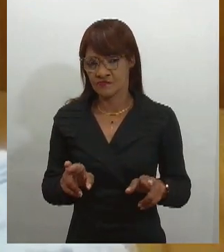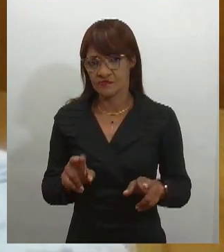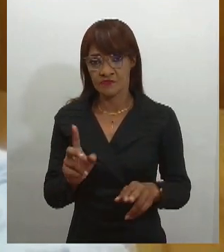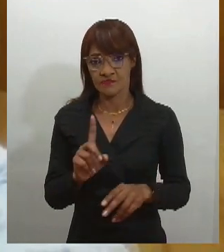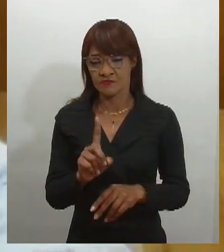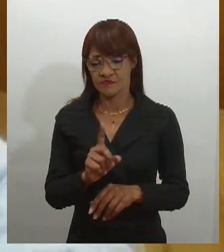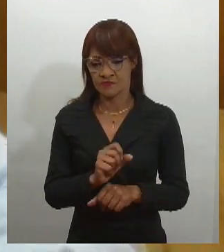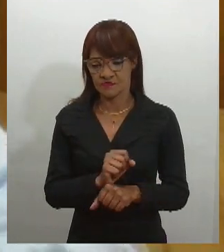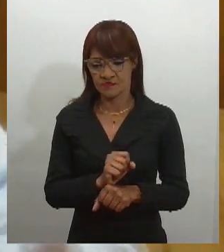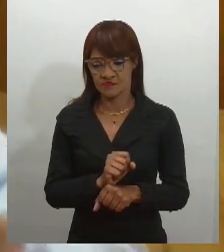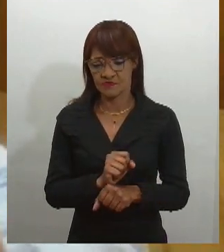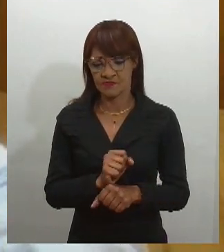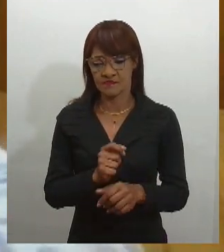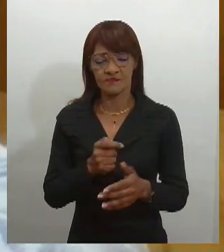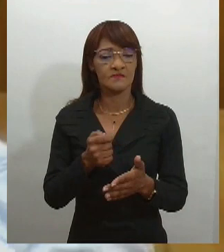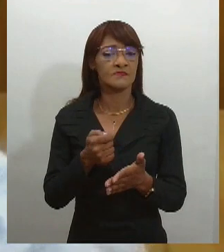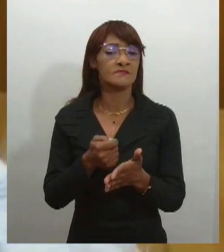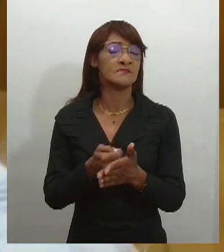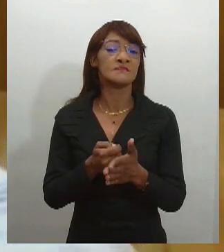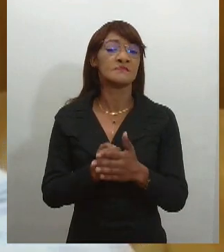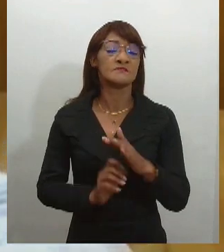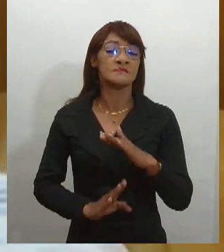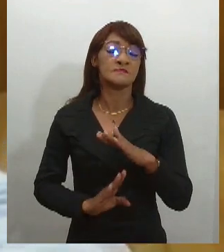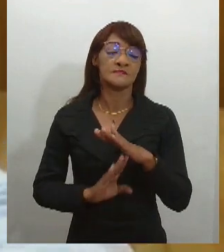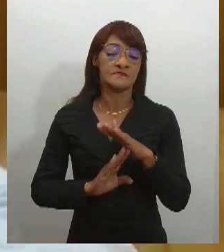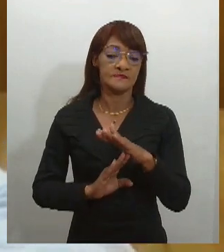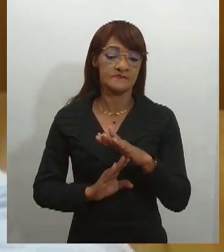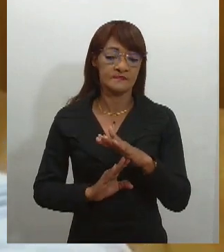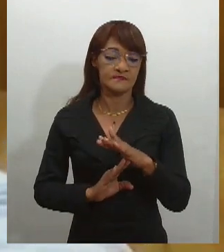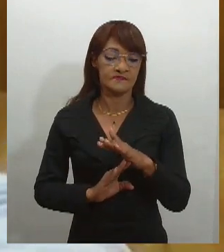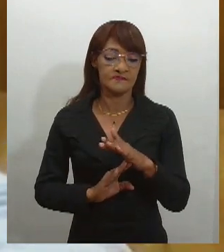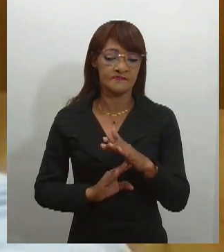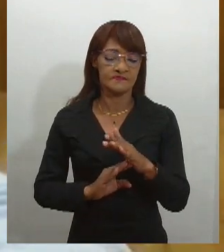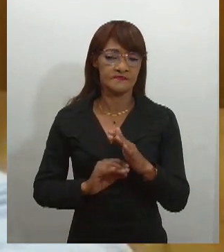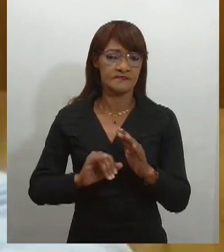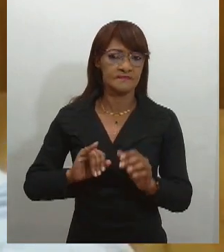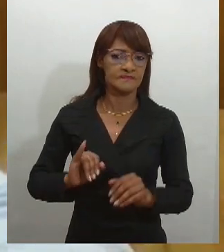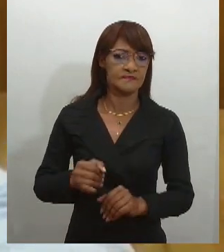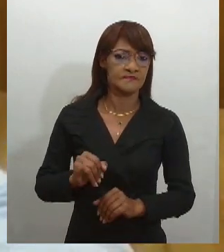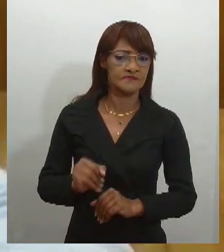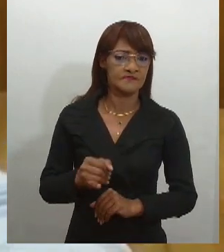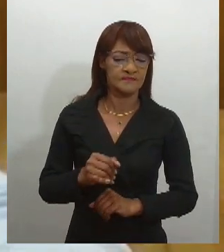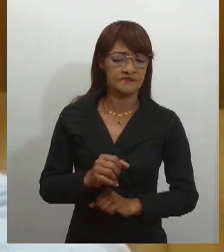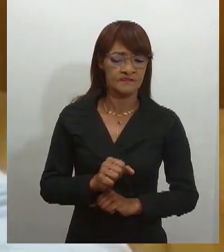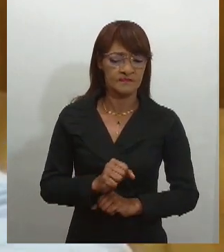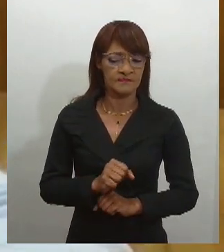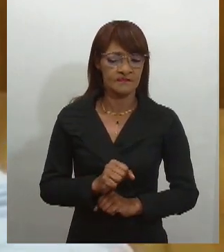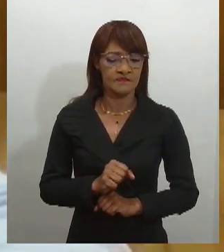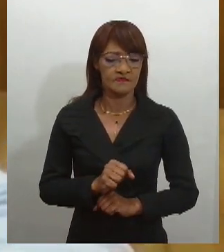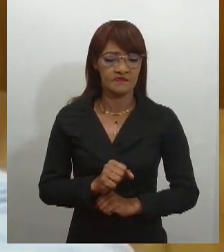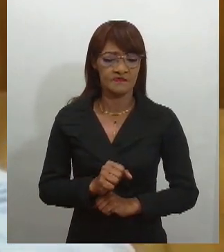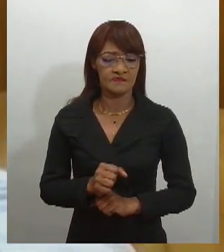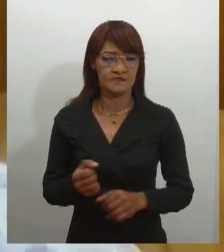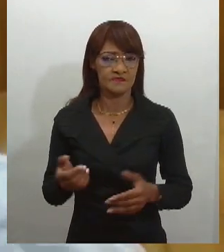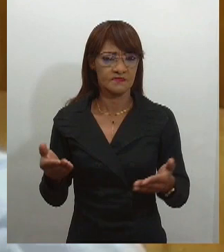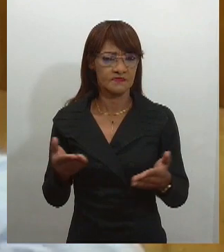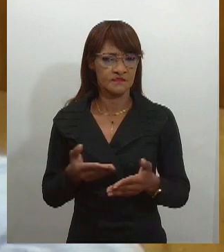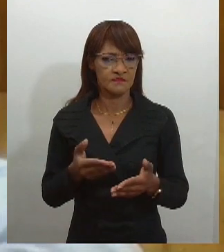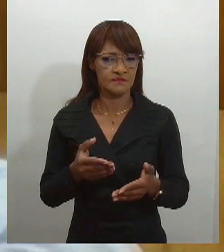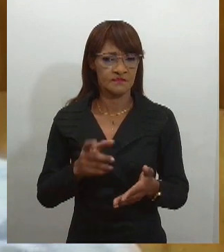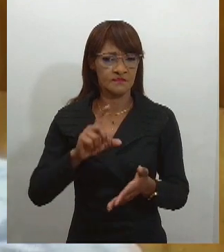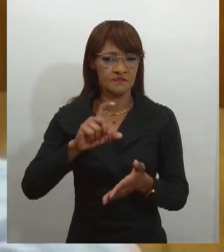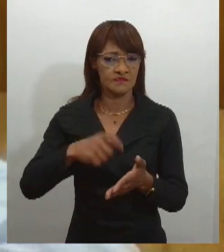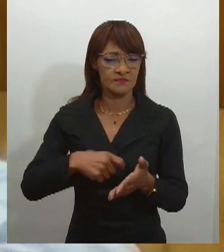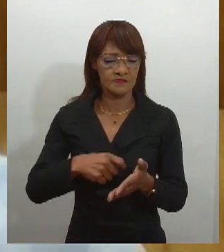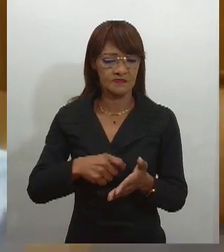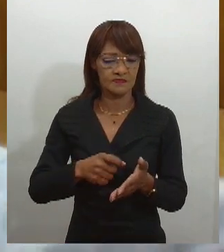de limites aos juros cobrados, referente à modalidade de crédito rotativo. Ô, Diego, então, me